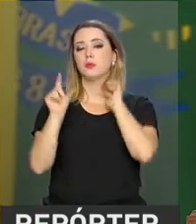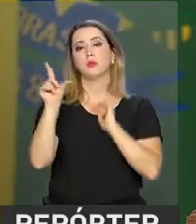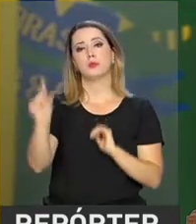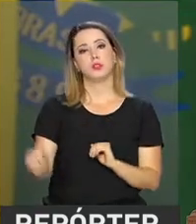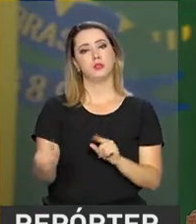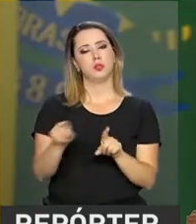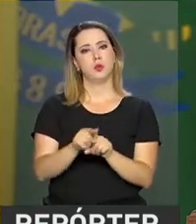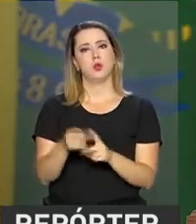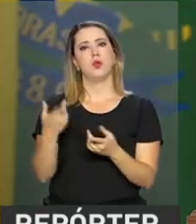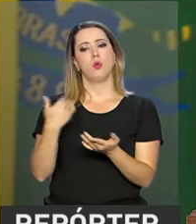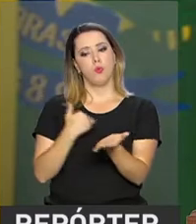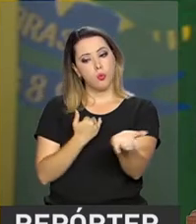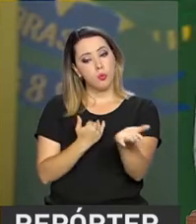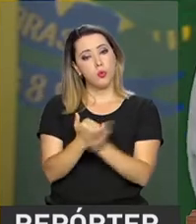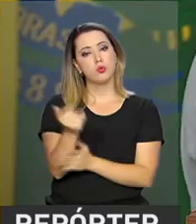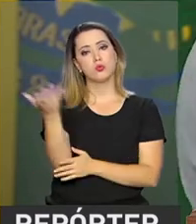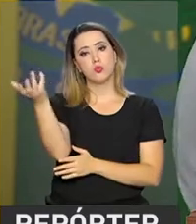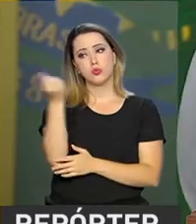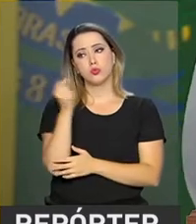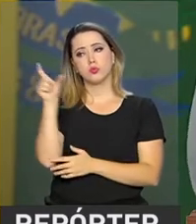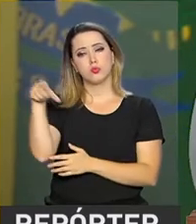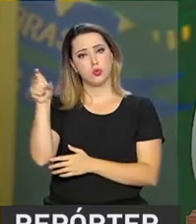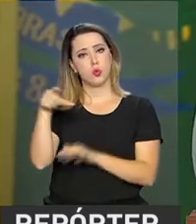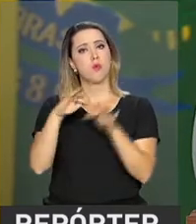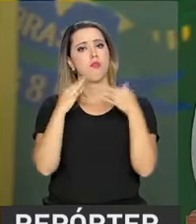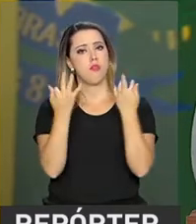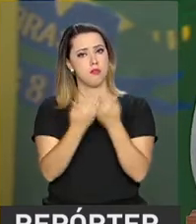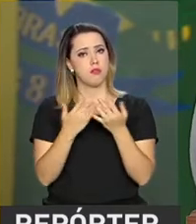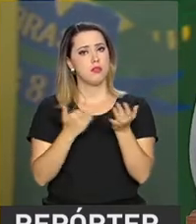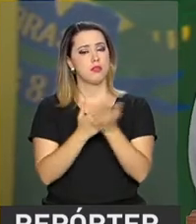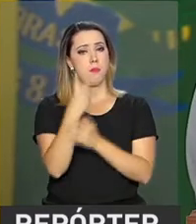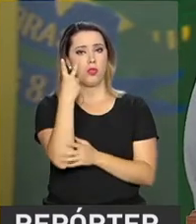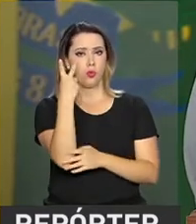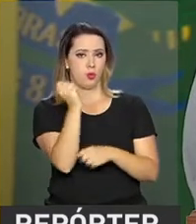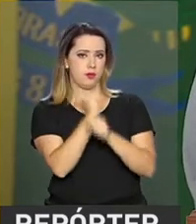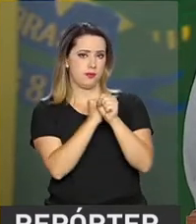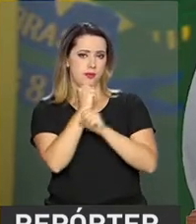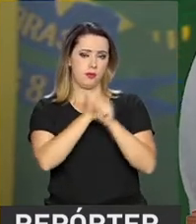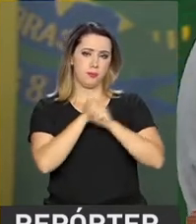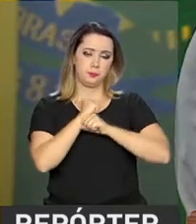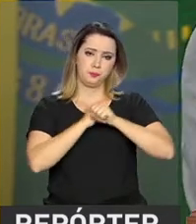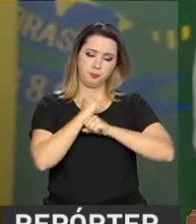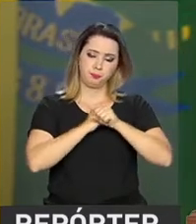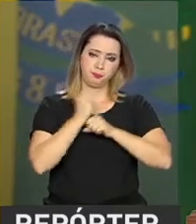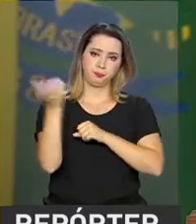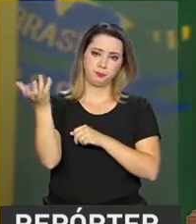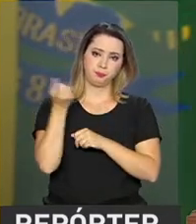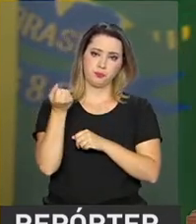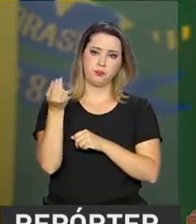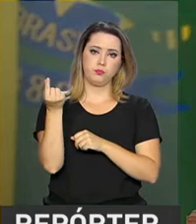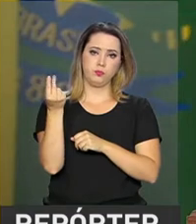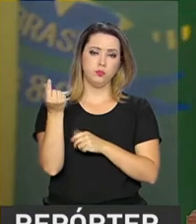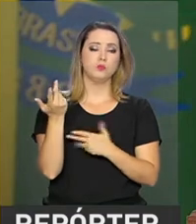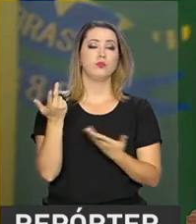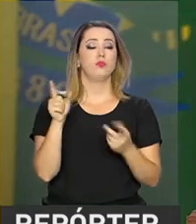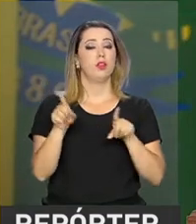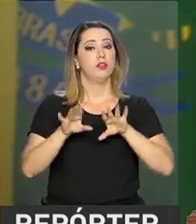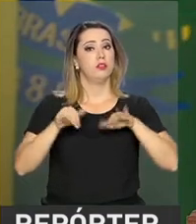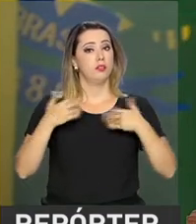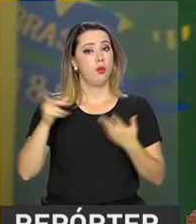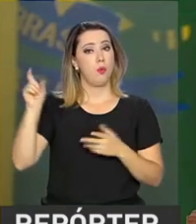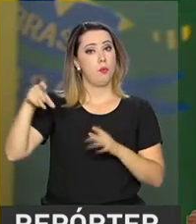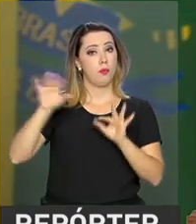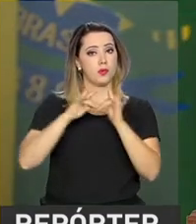é ele não vai deixar de ter ainda por dois anos período de dois anos a e ainda perceber o bolsa família então bolsa